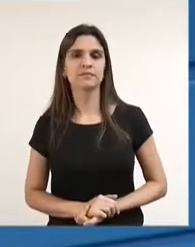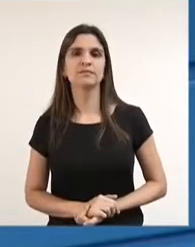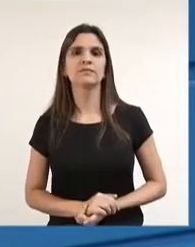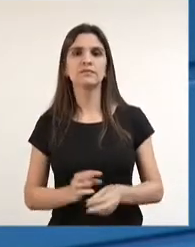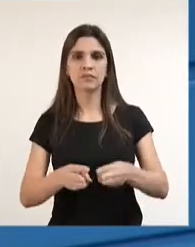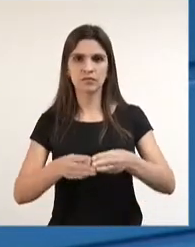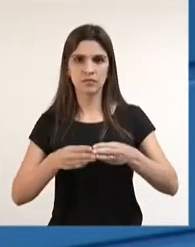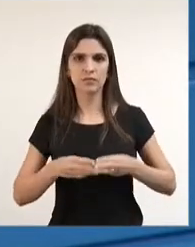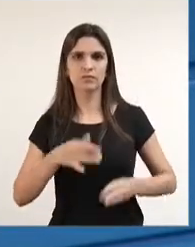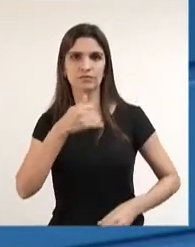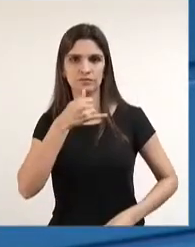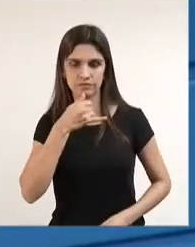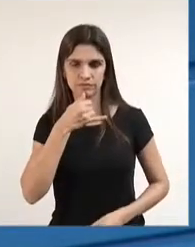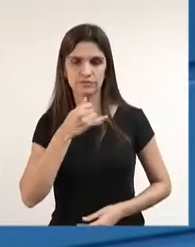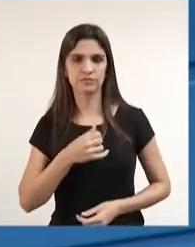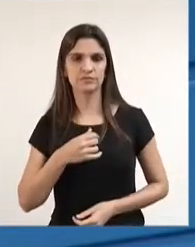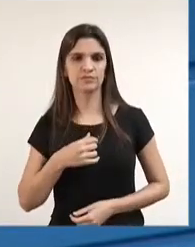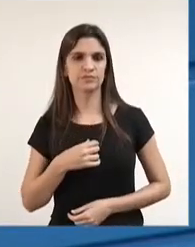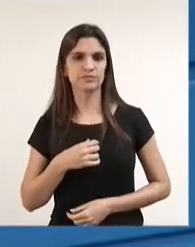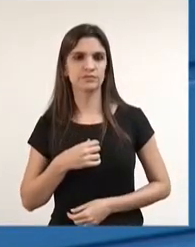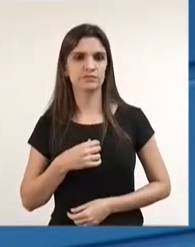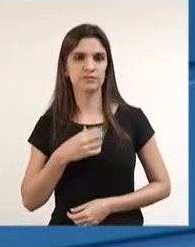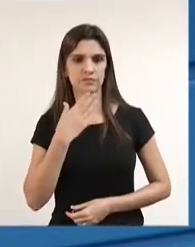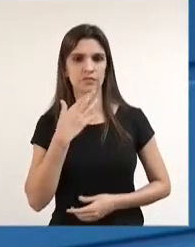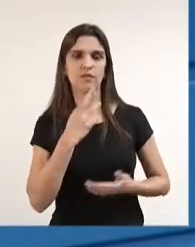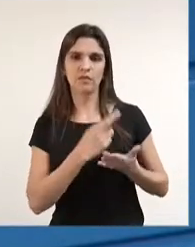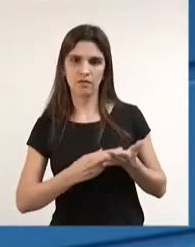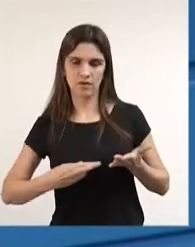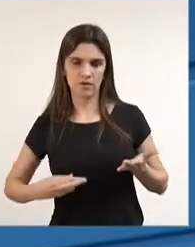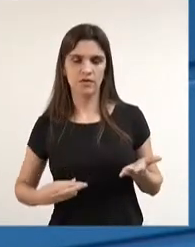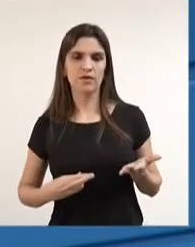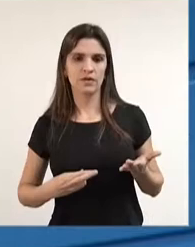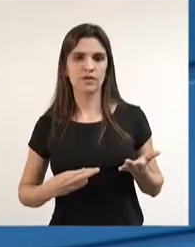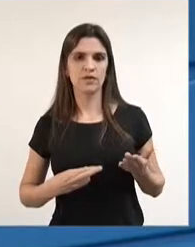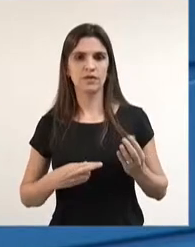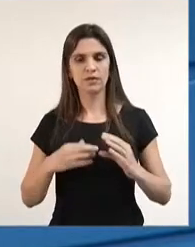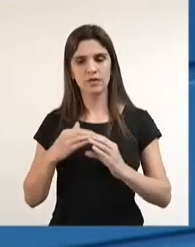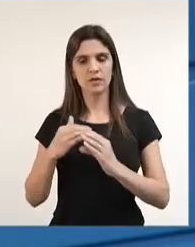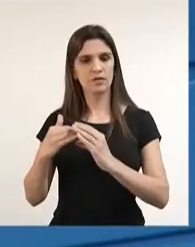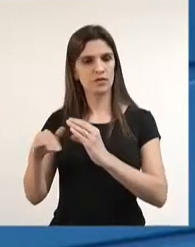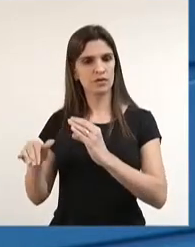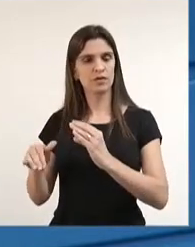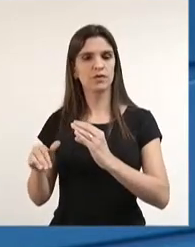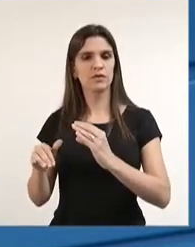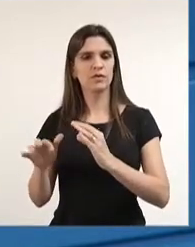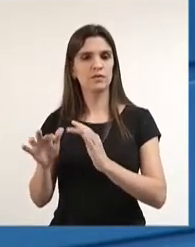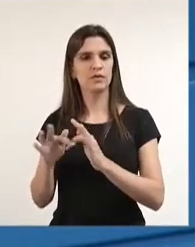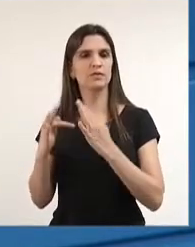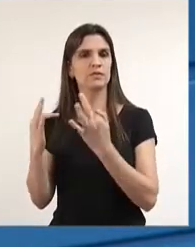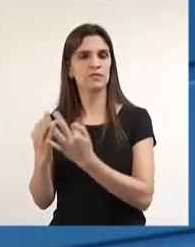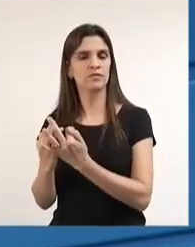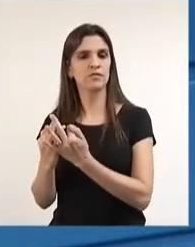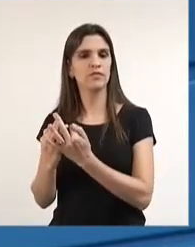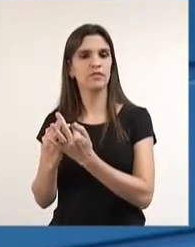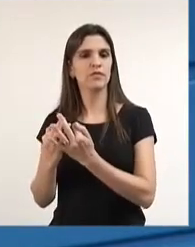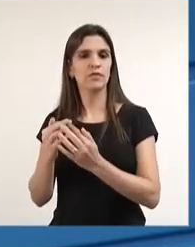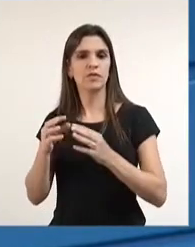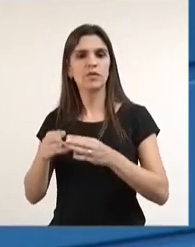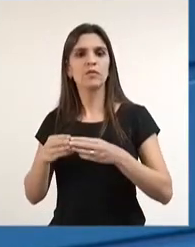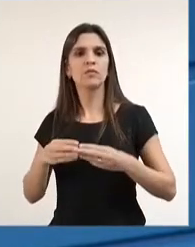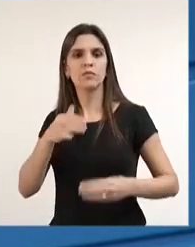pesar. Requeiro à mesa diretora, na forma do regimento interno, que seja encaminhada moção de pesar aos familiares e